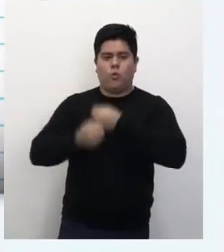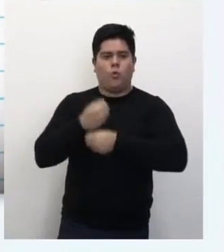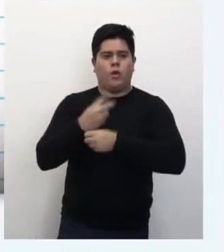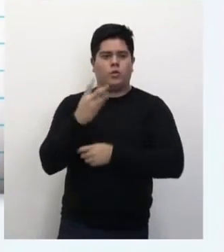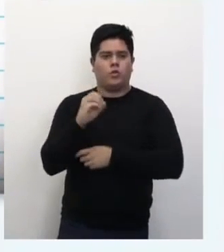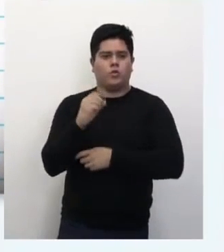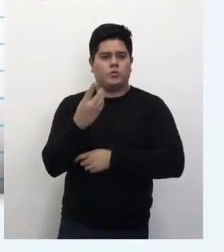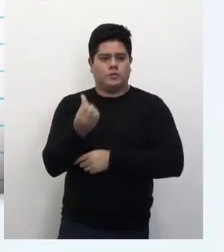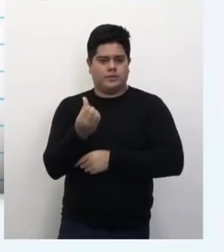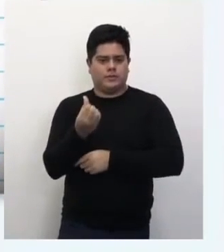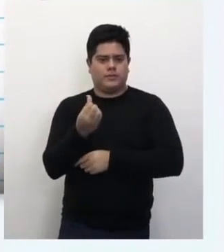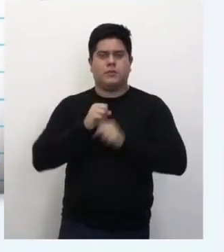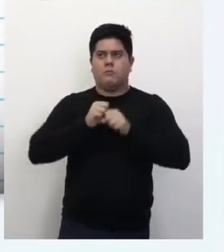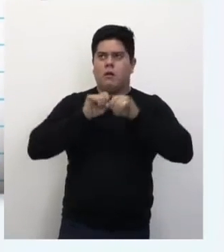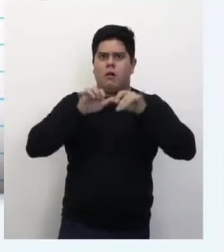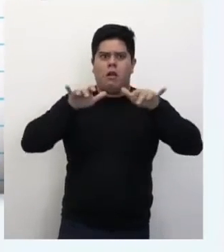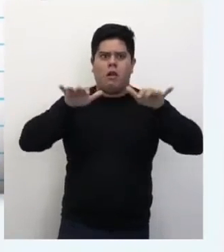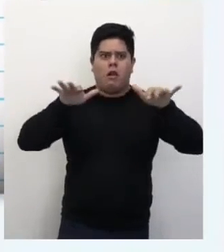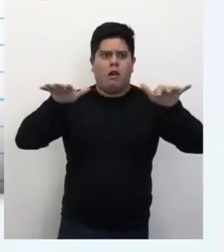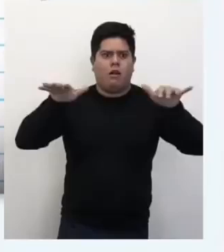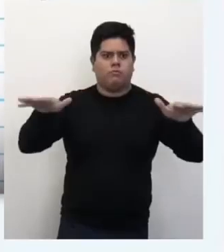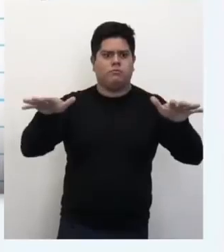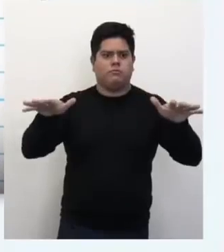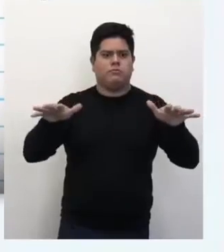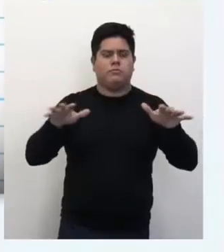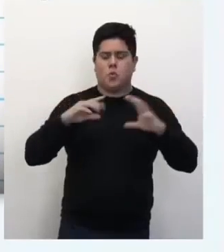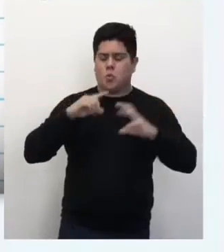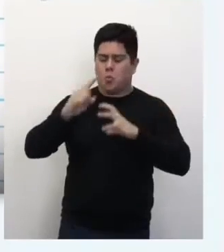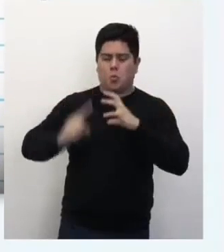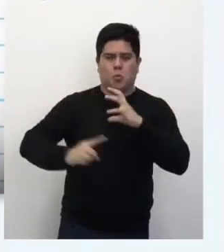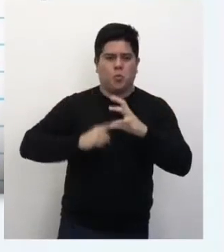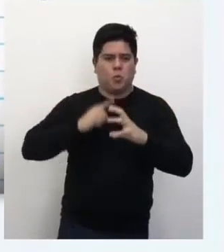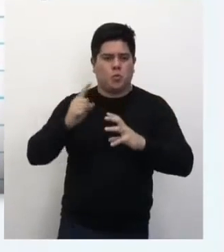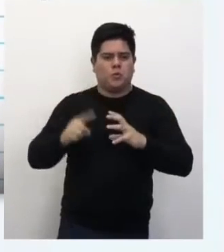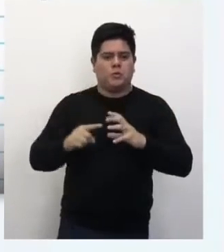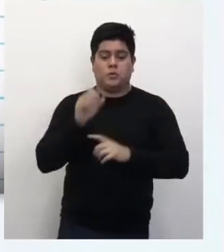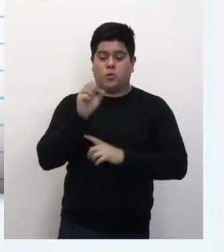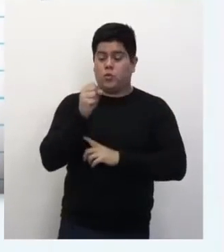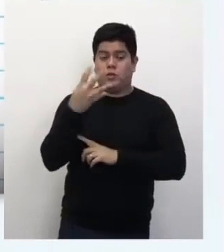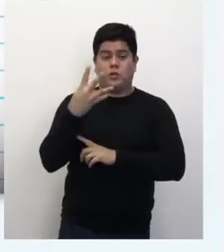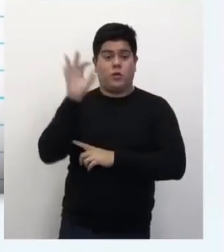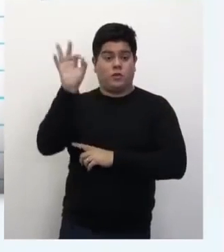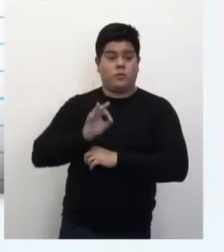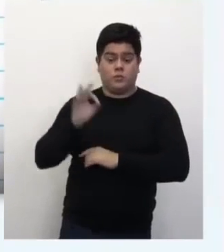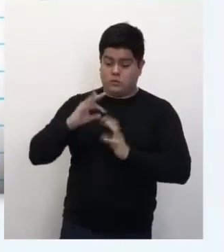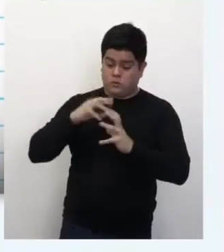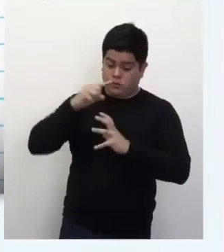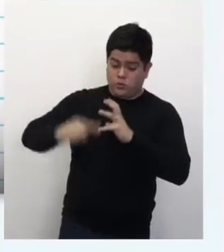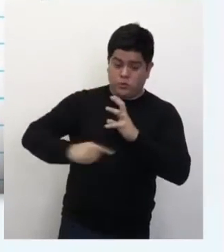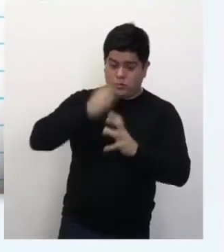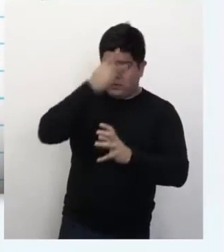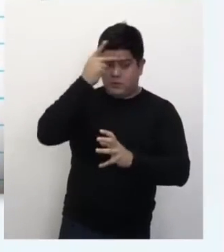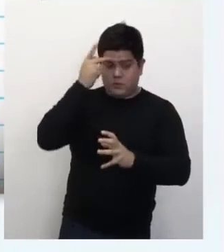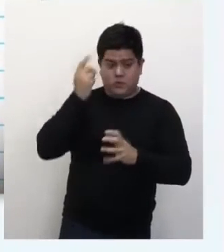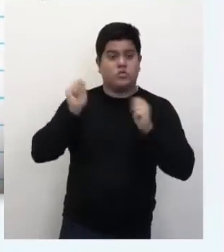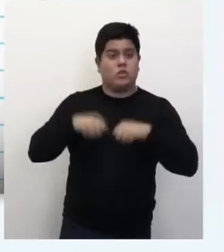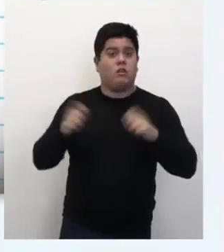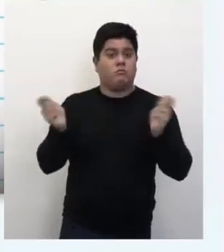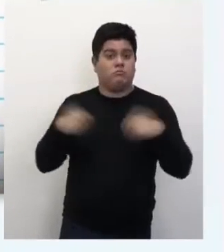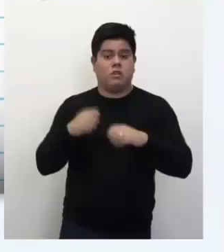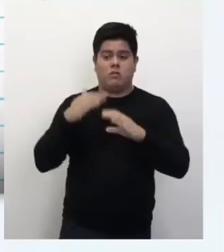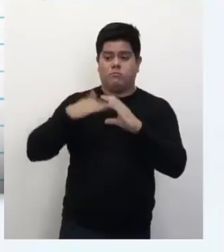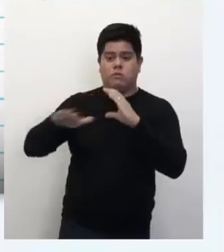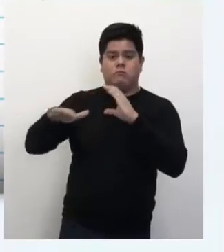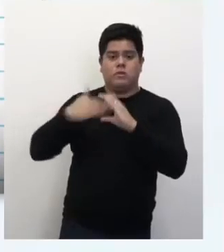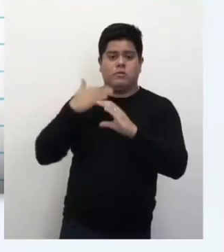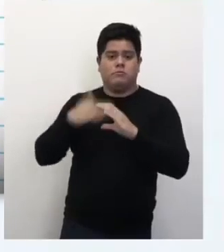alcance da telefonia celular se tornou praticamente universal, e 84% da população mundial já podia enviar e receber dados